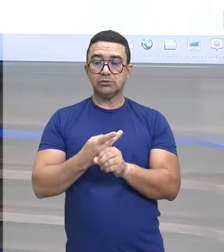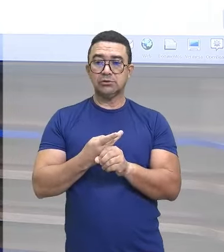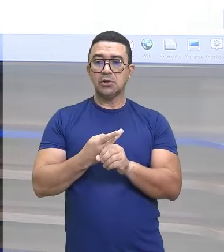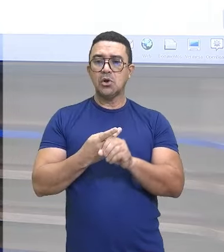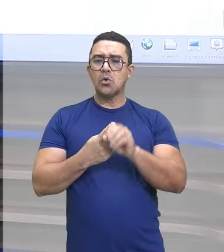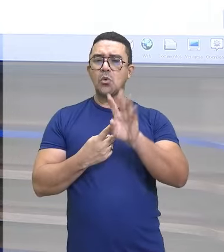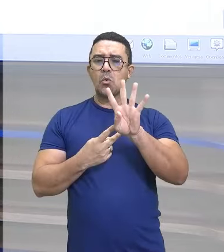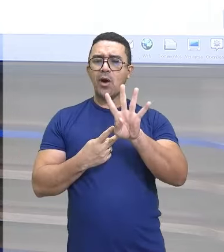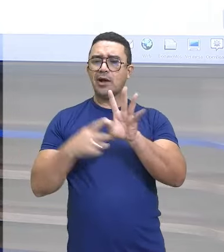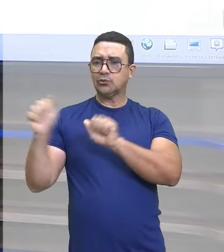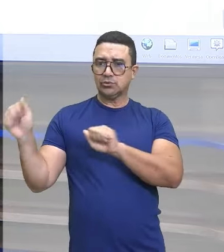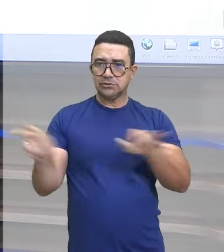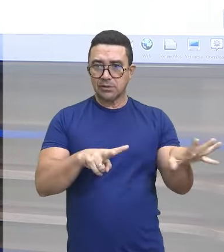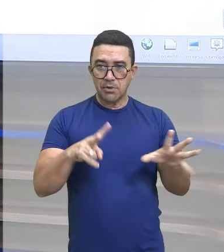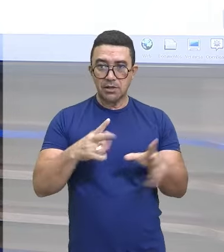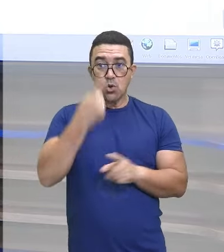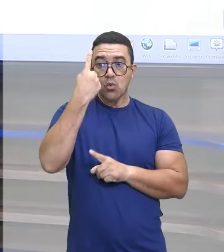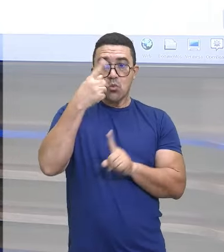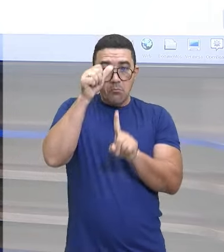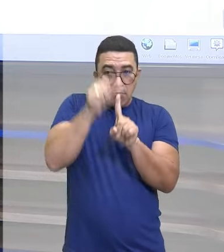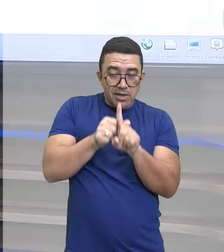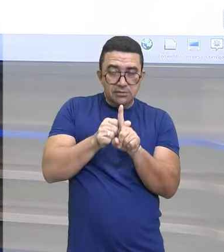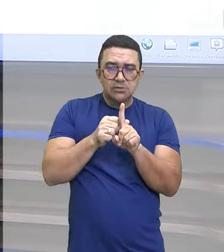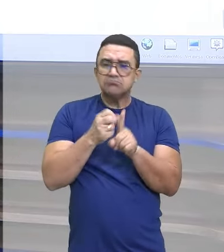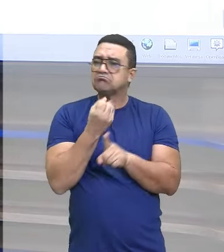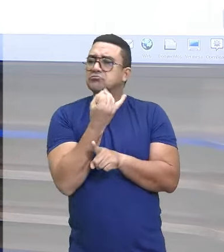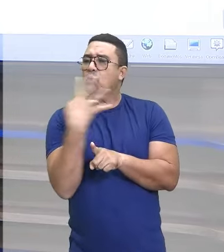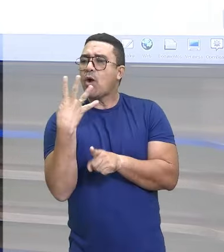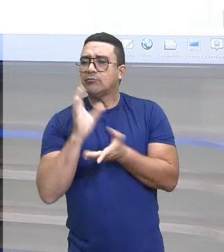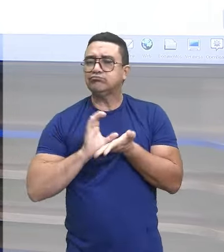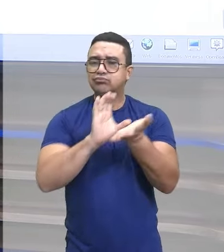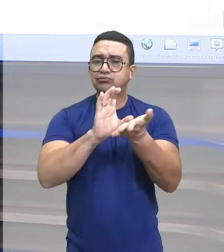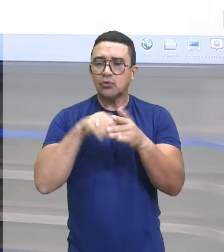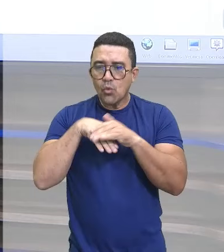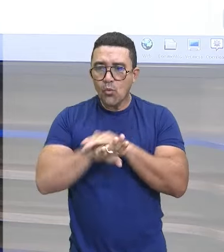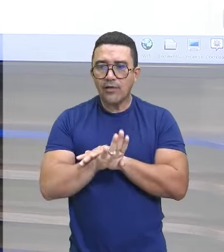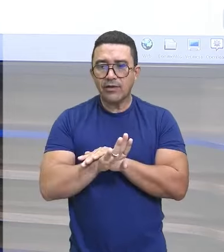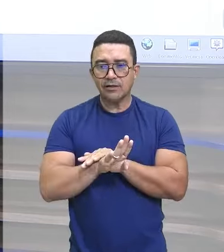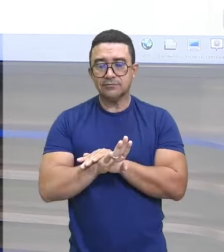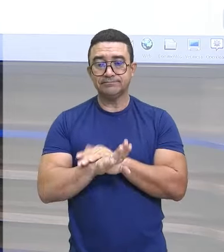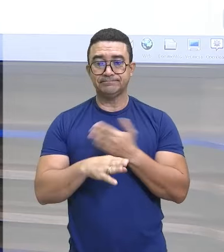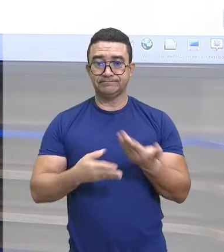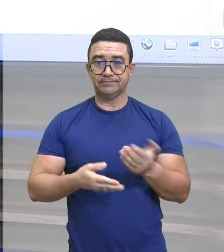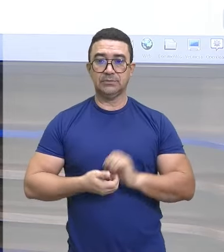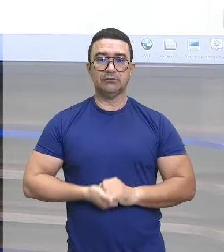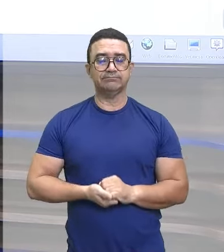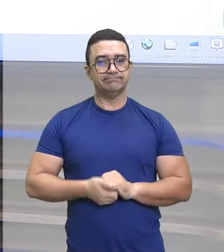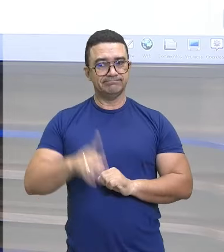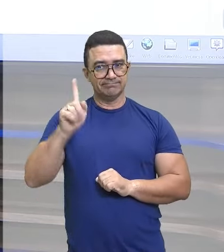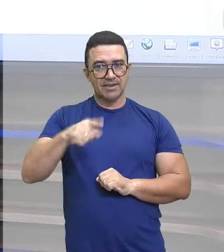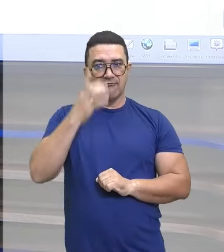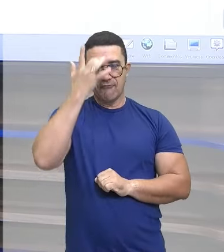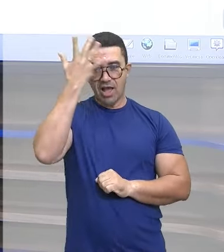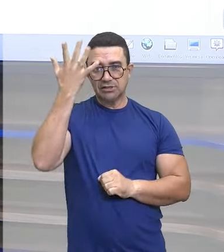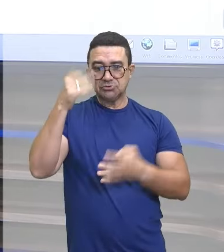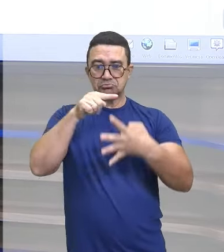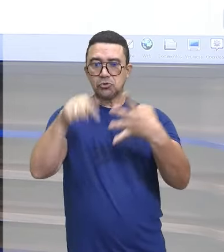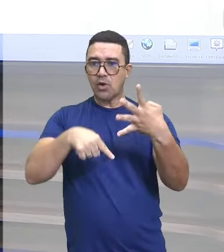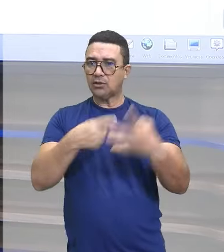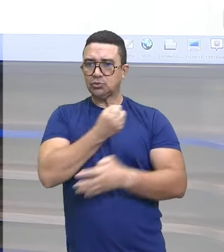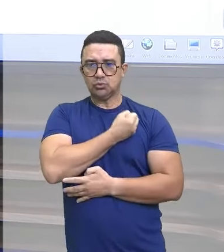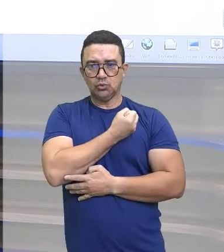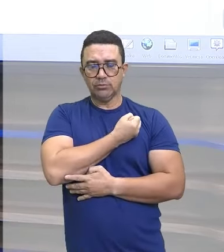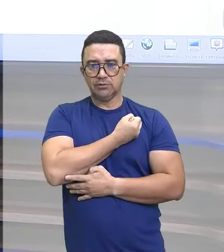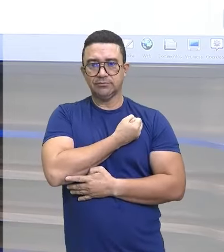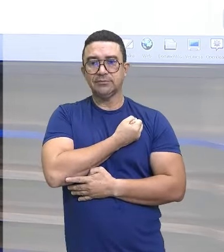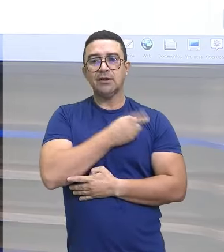semanas, quanto você vai ter guardado ou você vai ter investido? Ora, é fácil, professora, só são 4 termos.